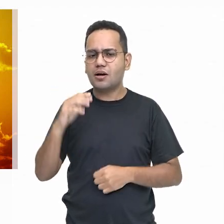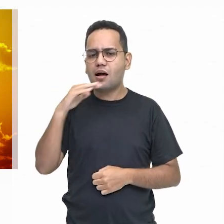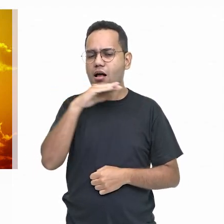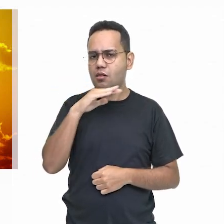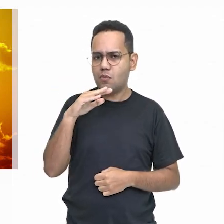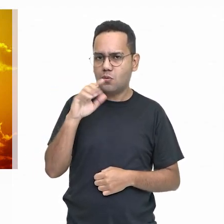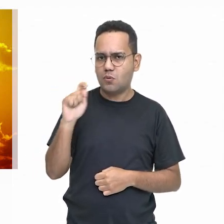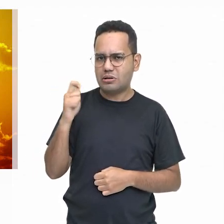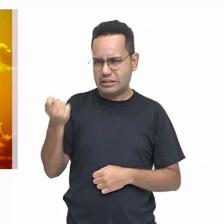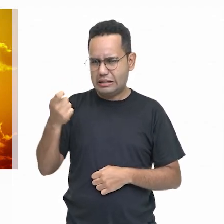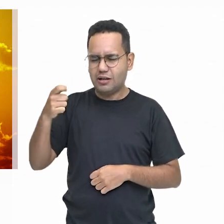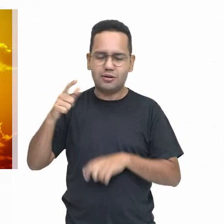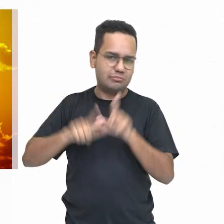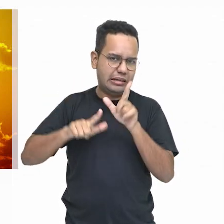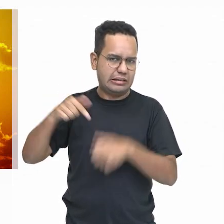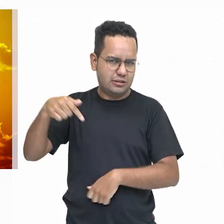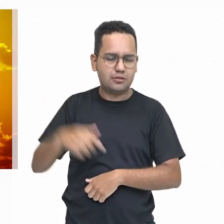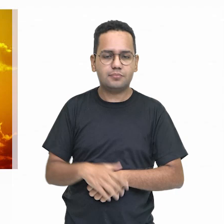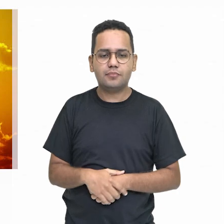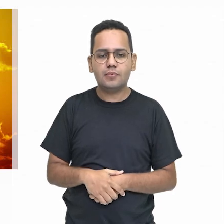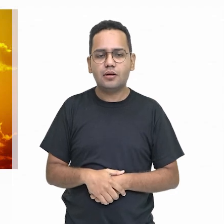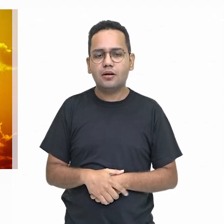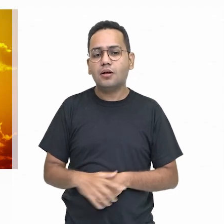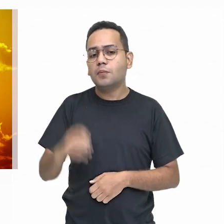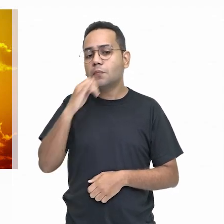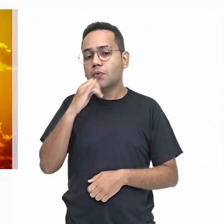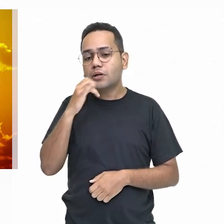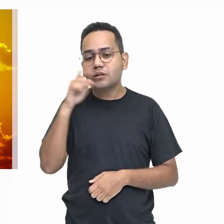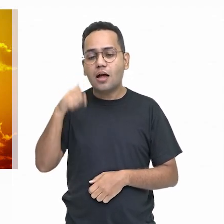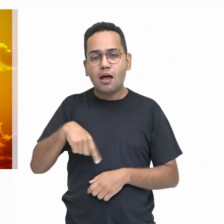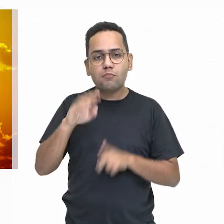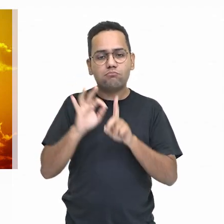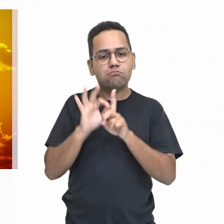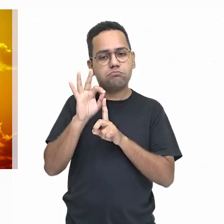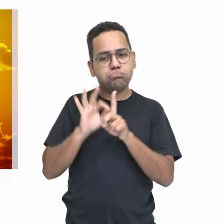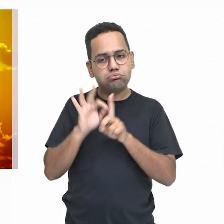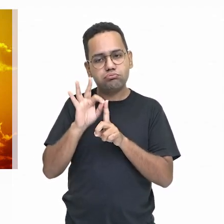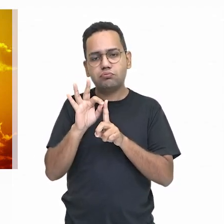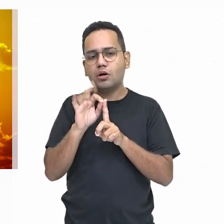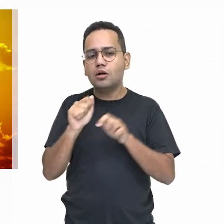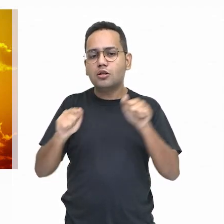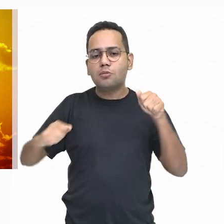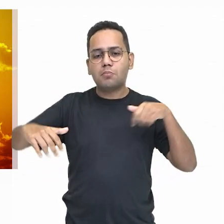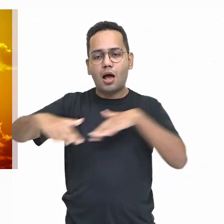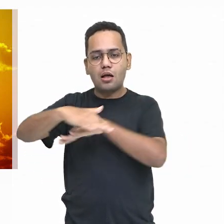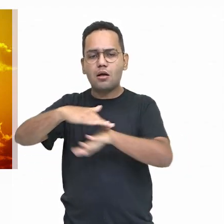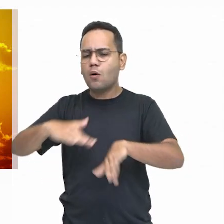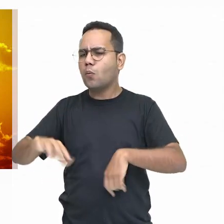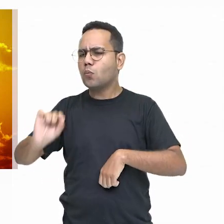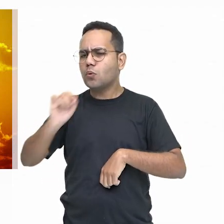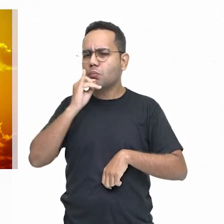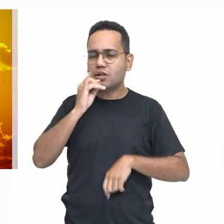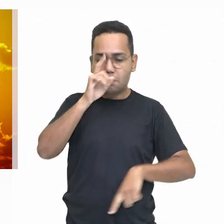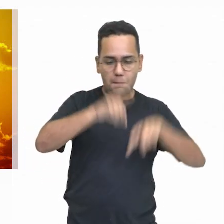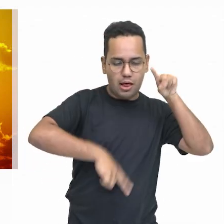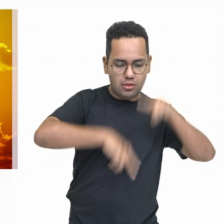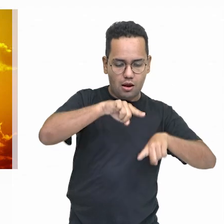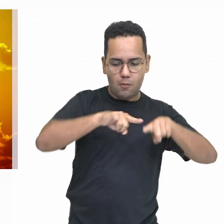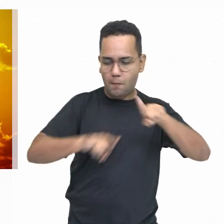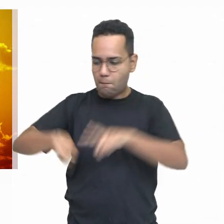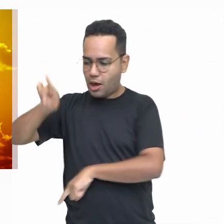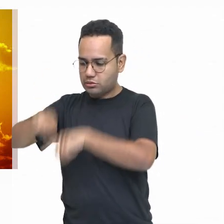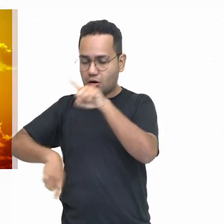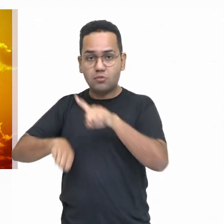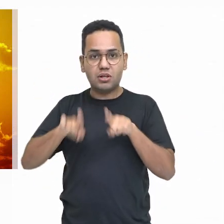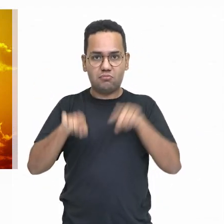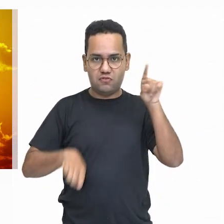térmica em movimento que flui de um corpo com maior temperatura para outro de